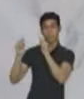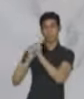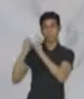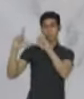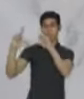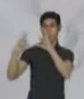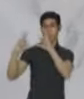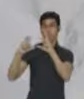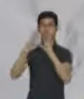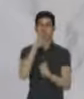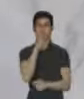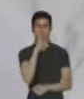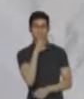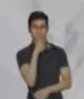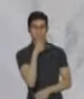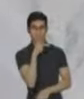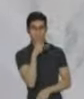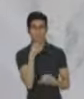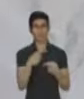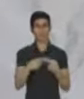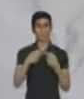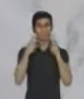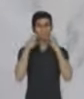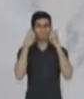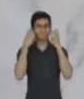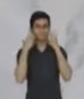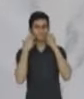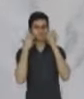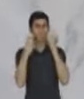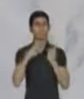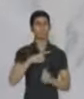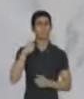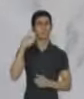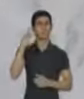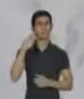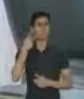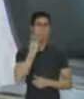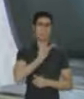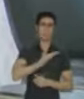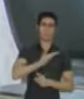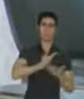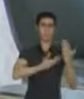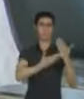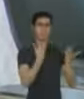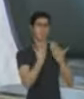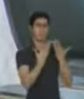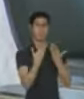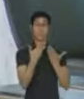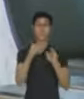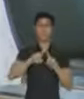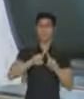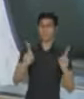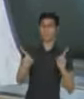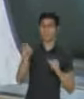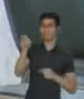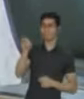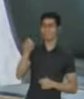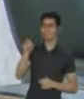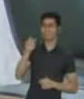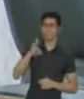apesar de nós temos colegas parlamentares eu tenho uma admiração por ti que é de longa data longuíssima data